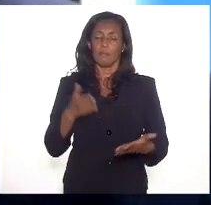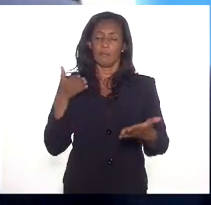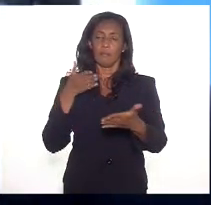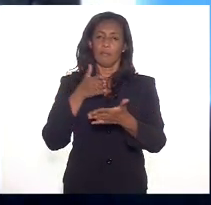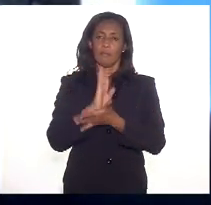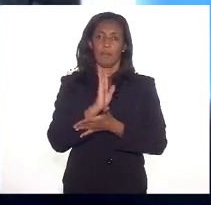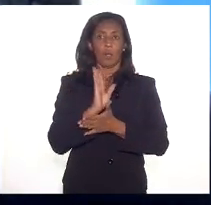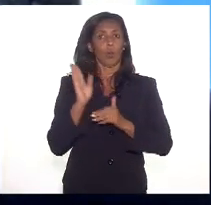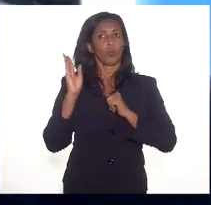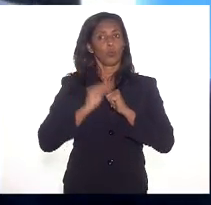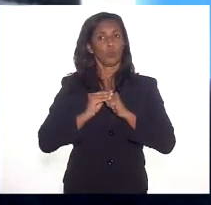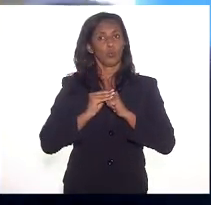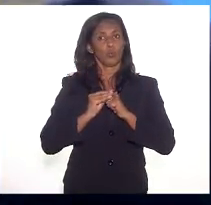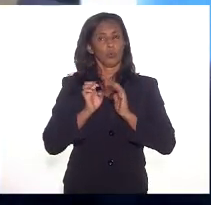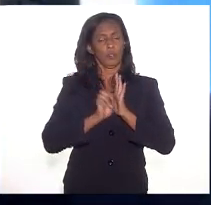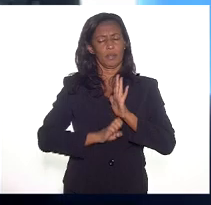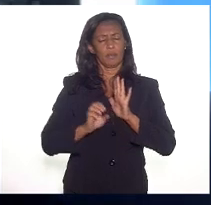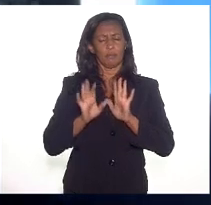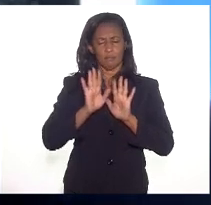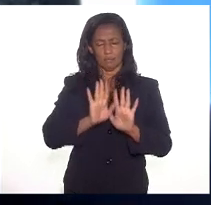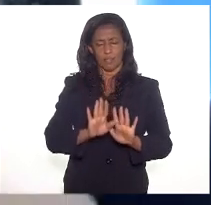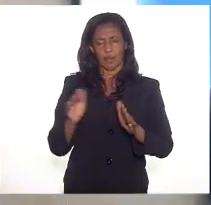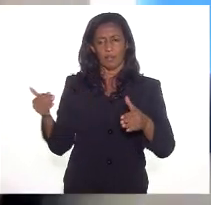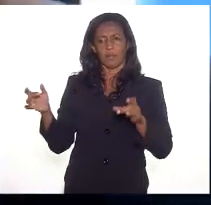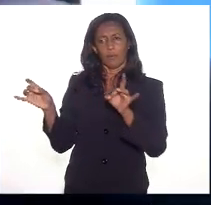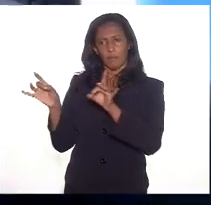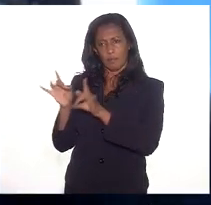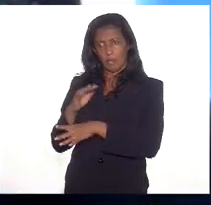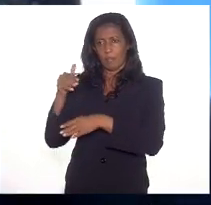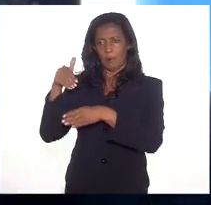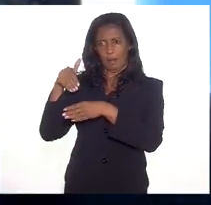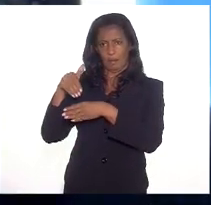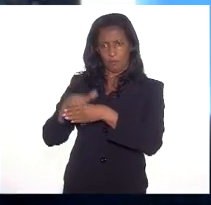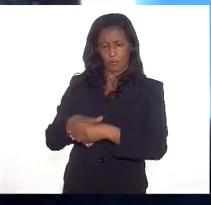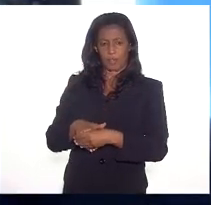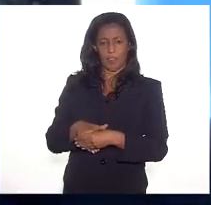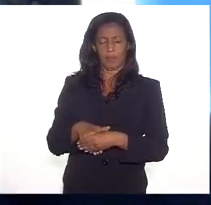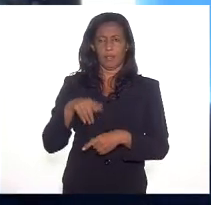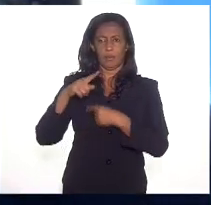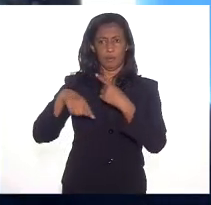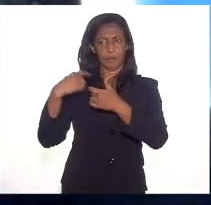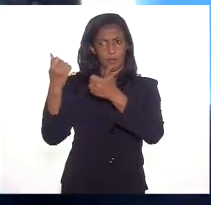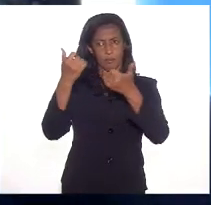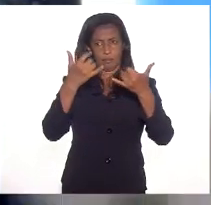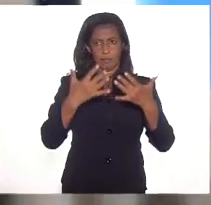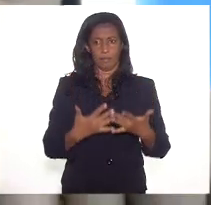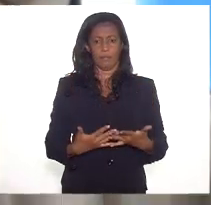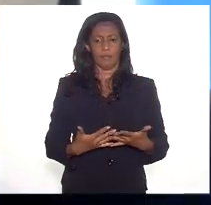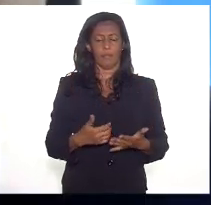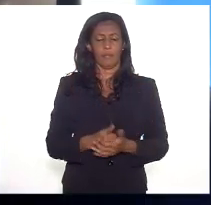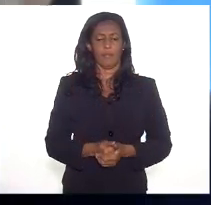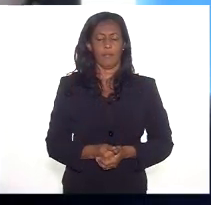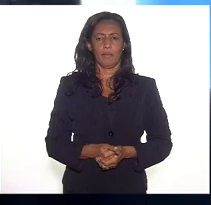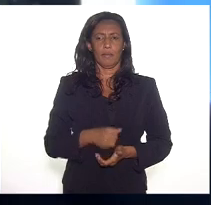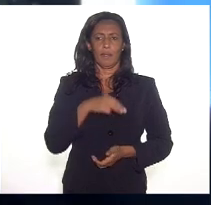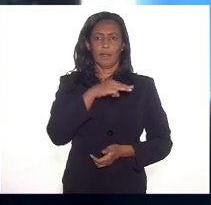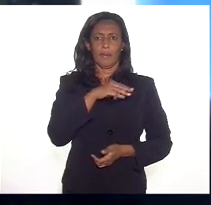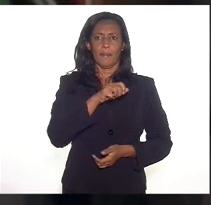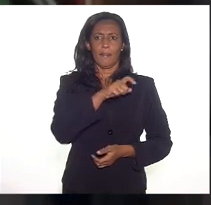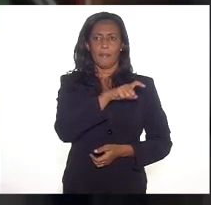Foi aprovada com subemenda. Vamos terminar essa votação desse destaque e a gente já esclarece o restante. Com a palavra, o deputado Max